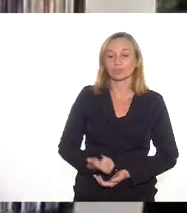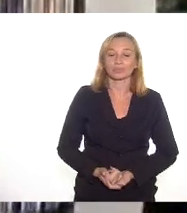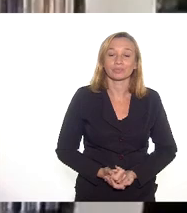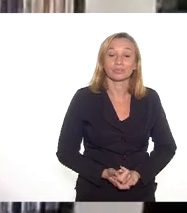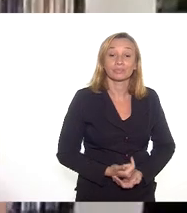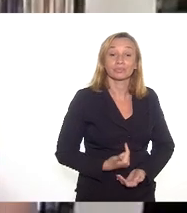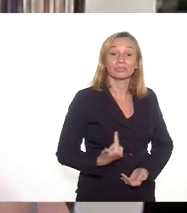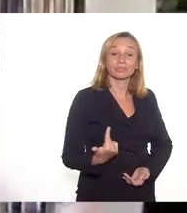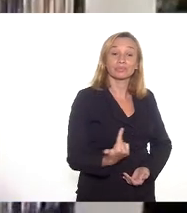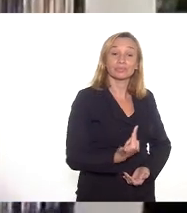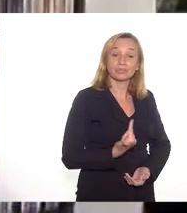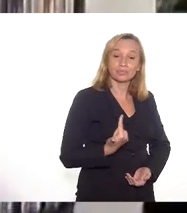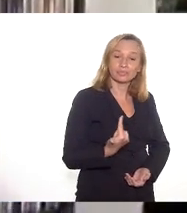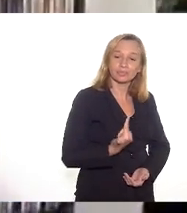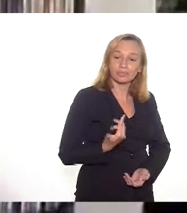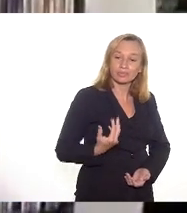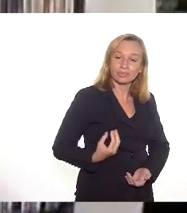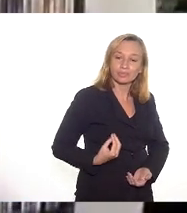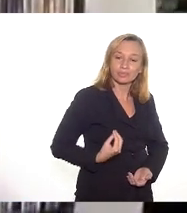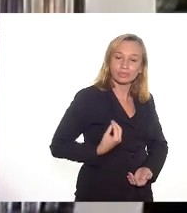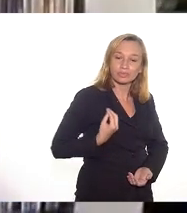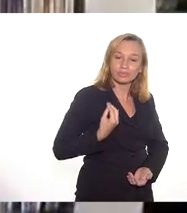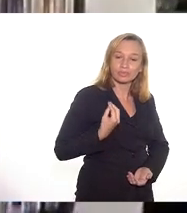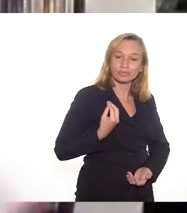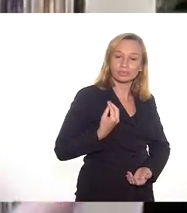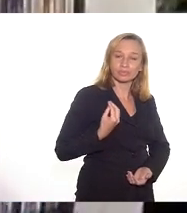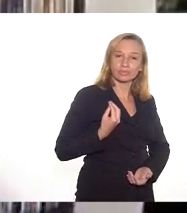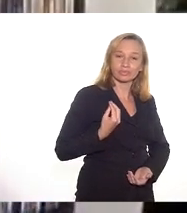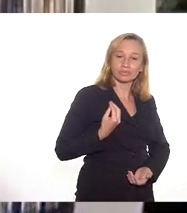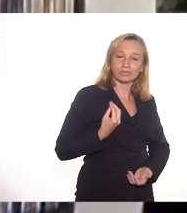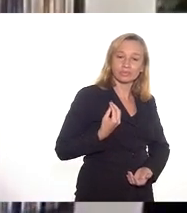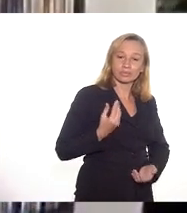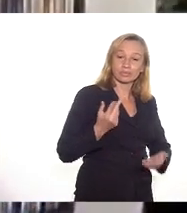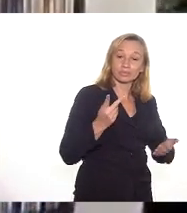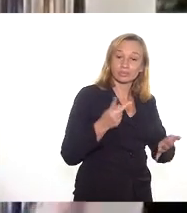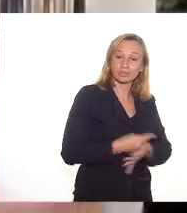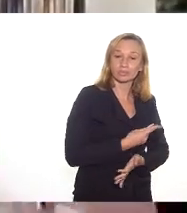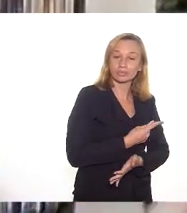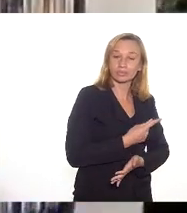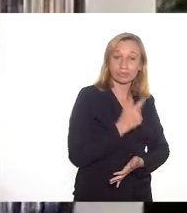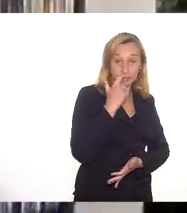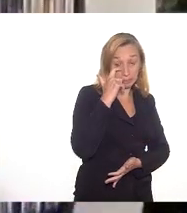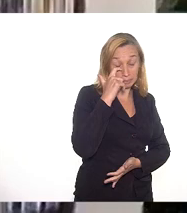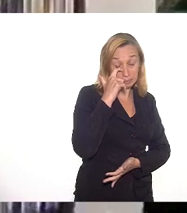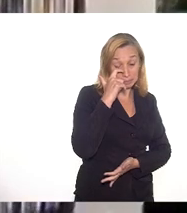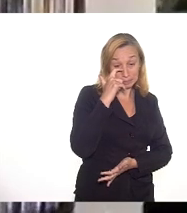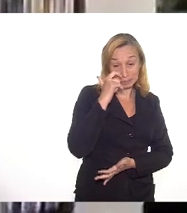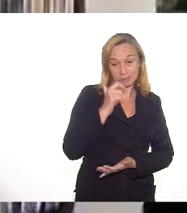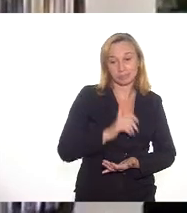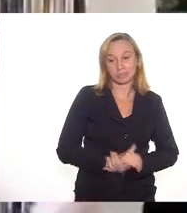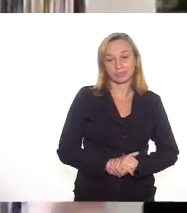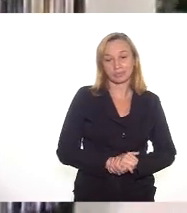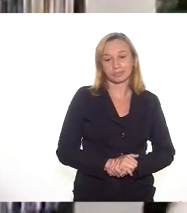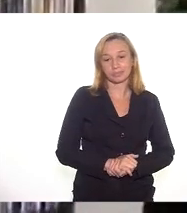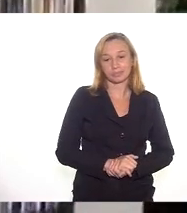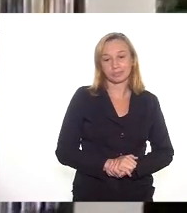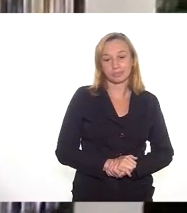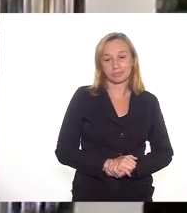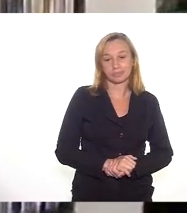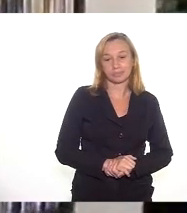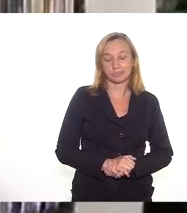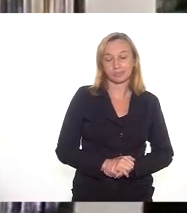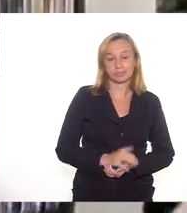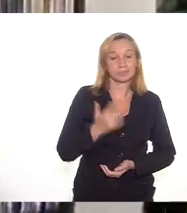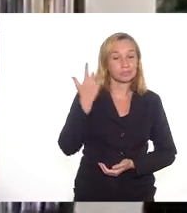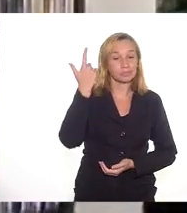nossas vivências se realizassem ou fossem realizadas em condições